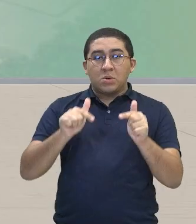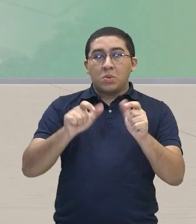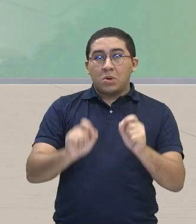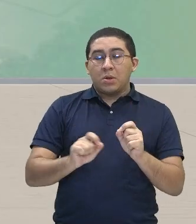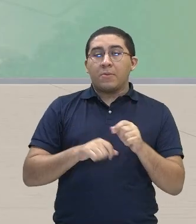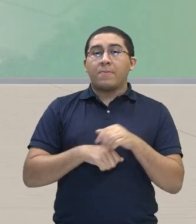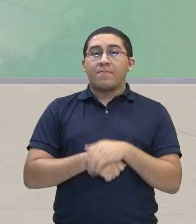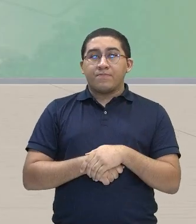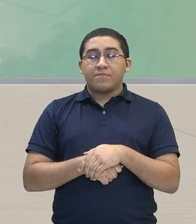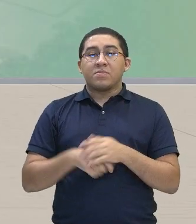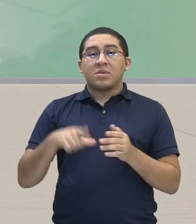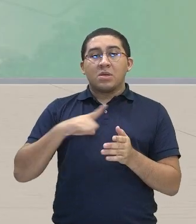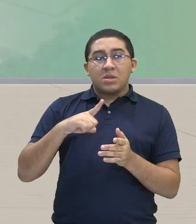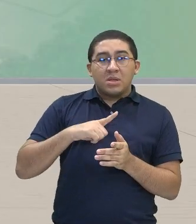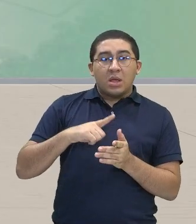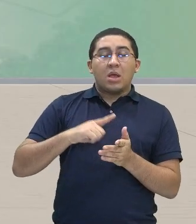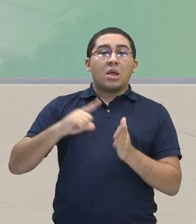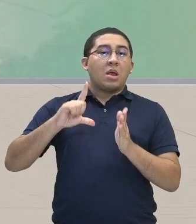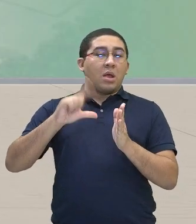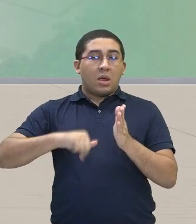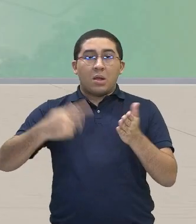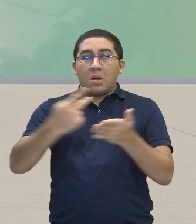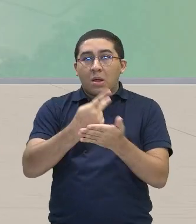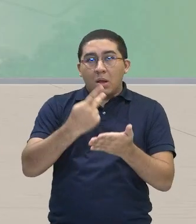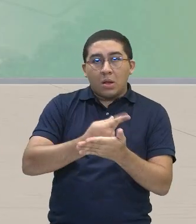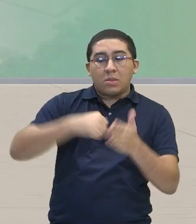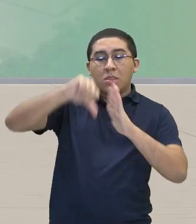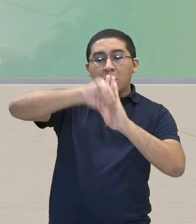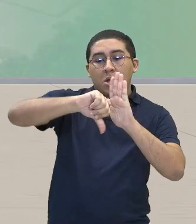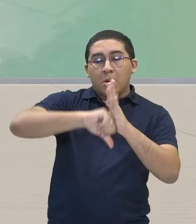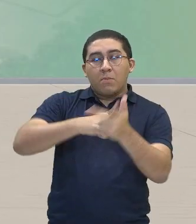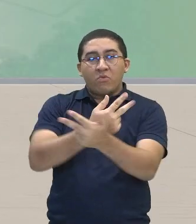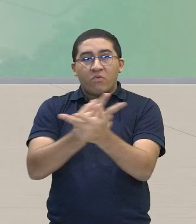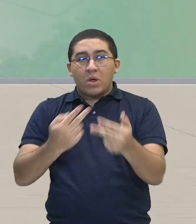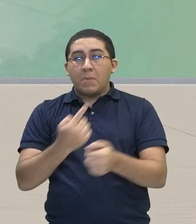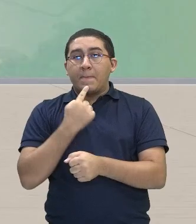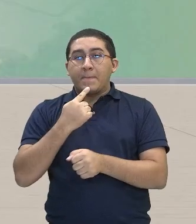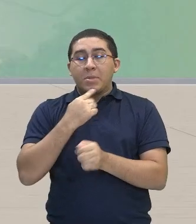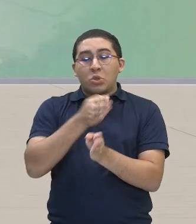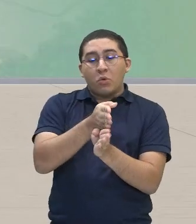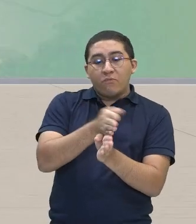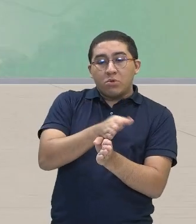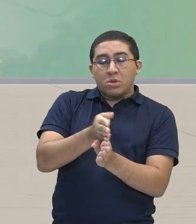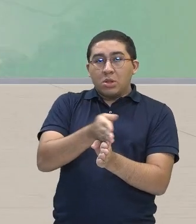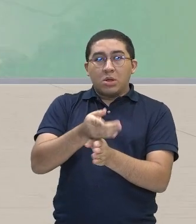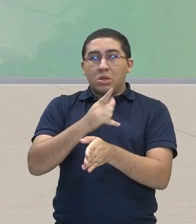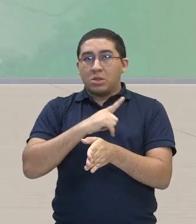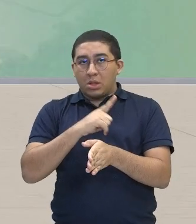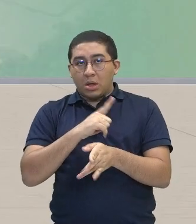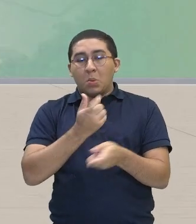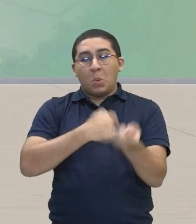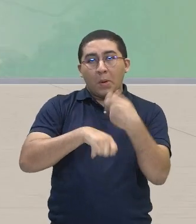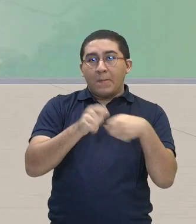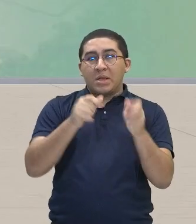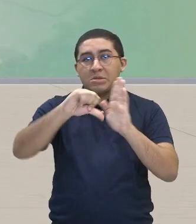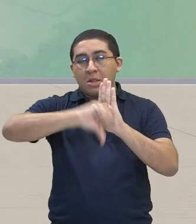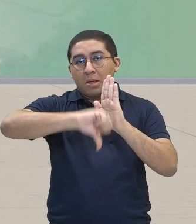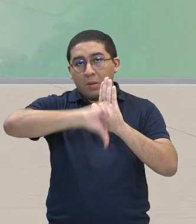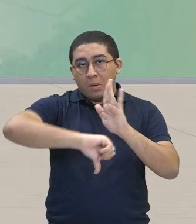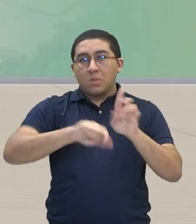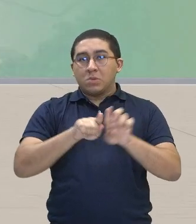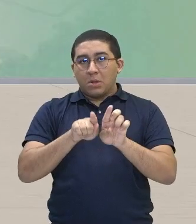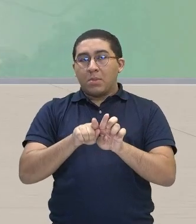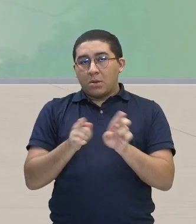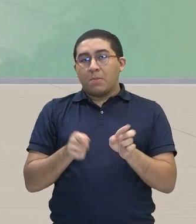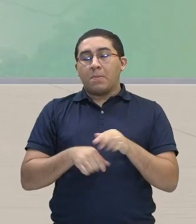narcotráfico, principalmente ali nas fronteiras, nas regiões ali que estão na fronteira, tentar ali amenizar toda essa